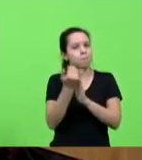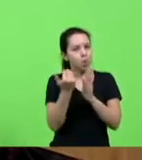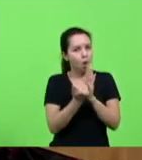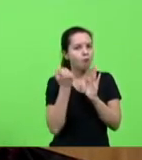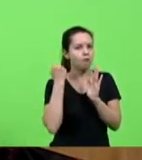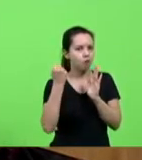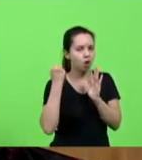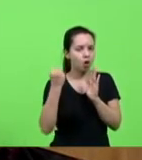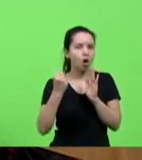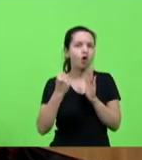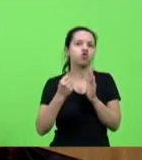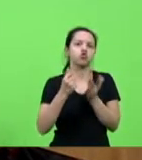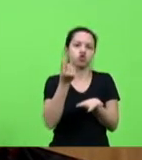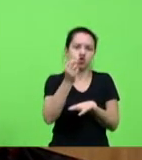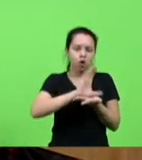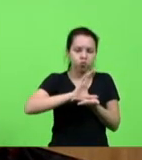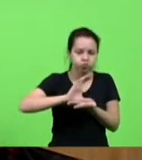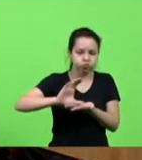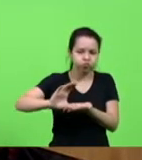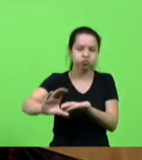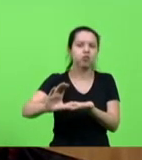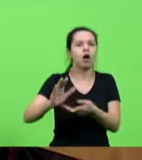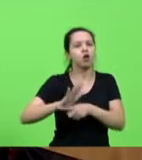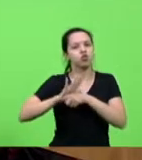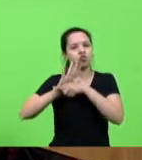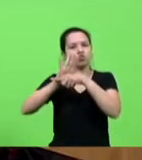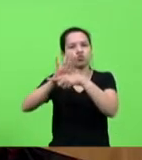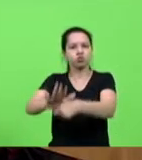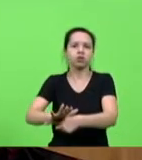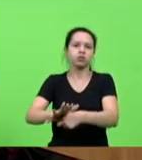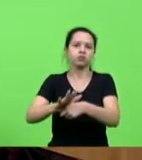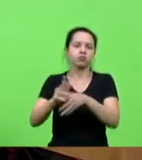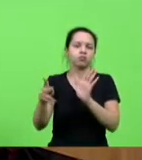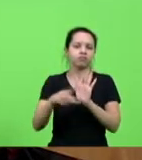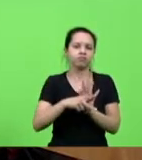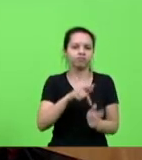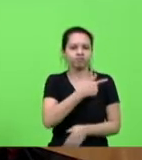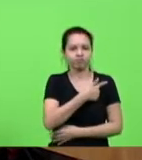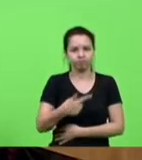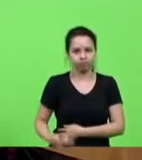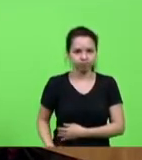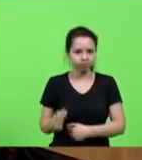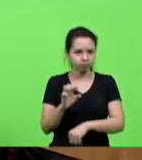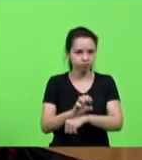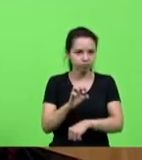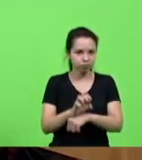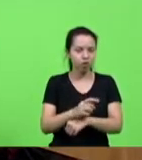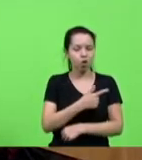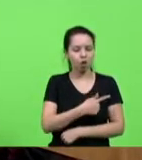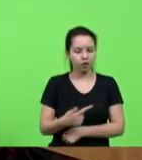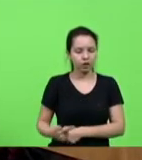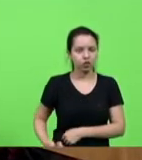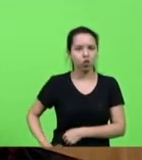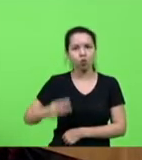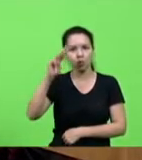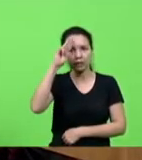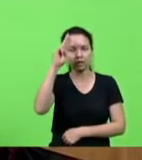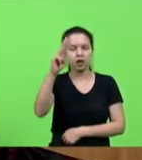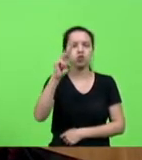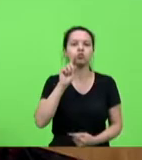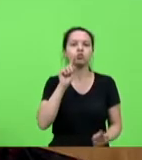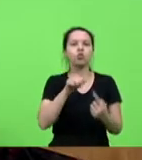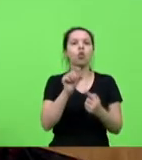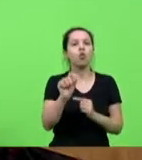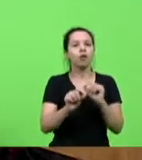recurso significativa do Governo do Estado, e a intenção do governador Carlos Moisés é de criar